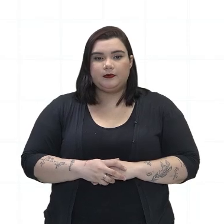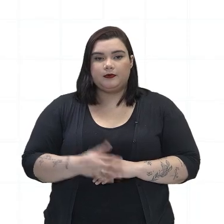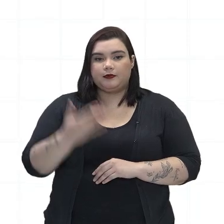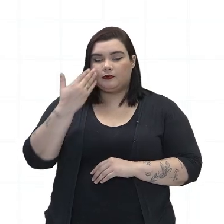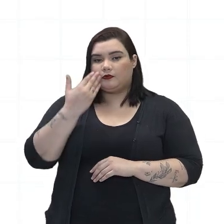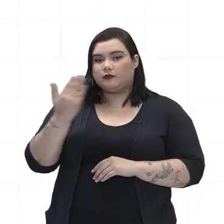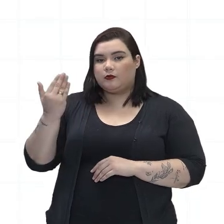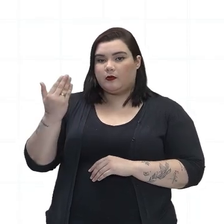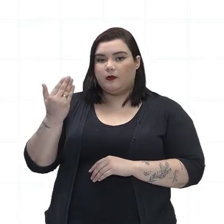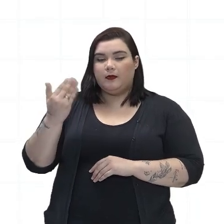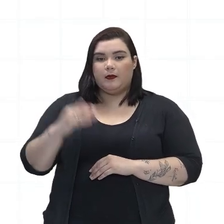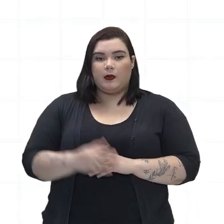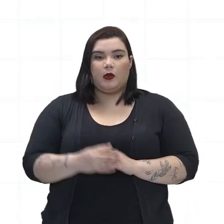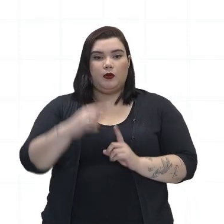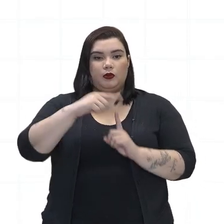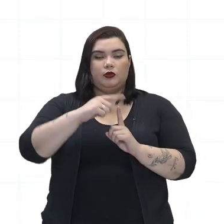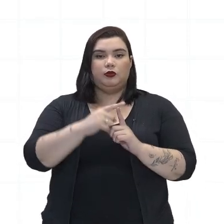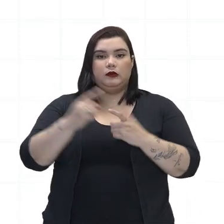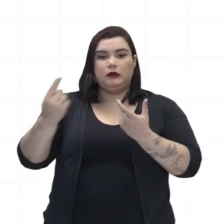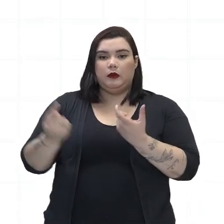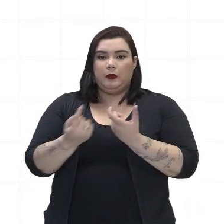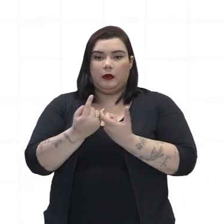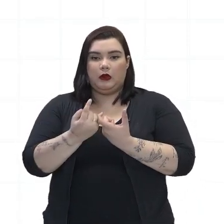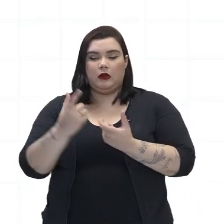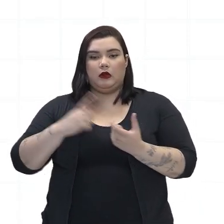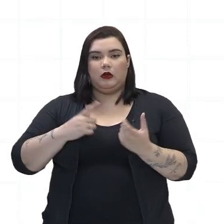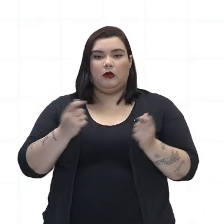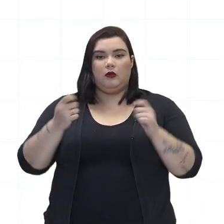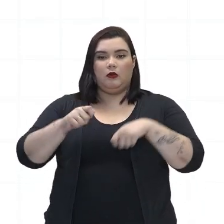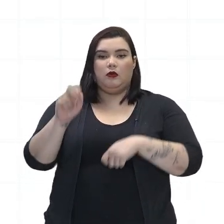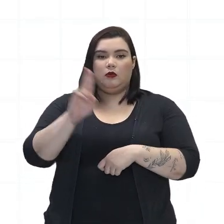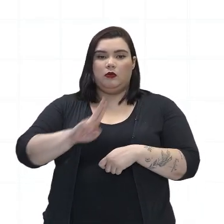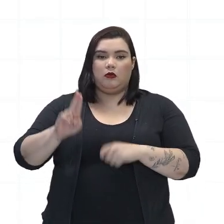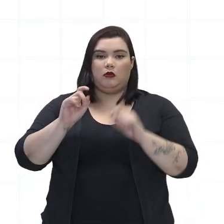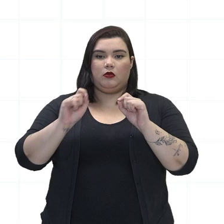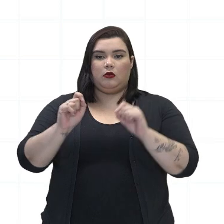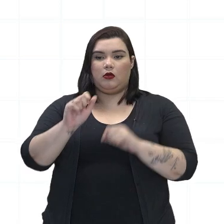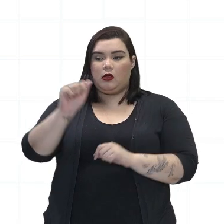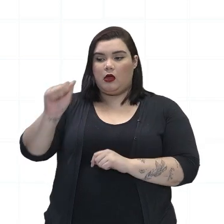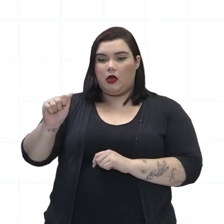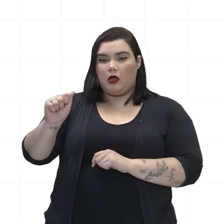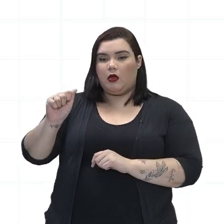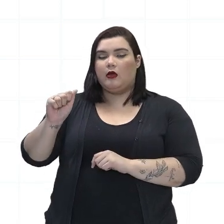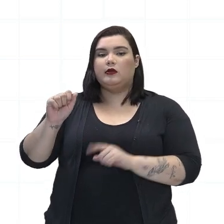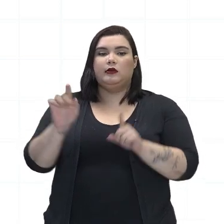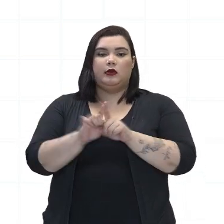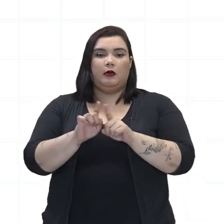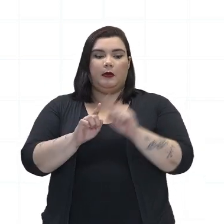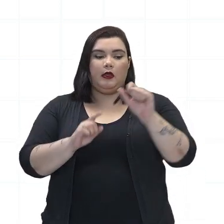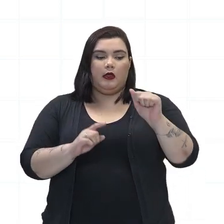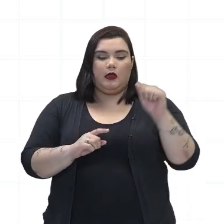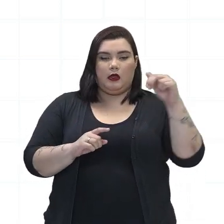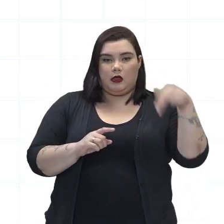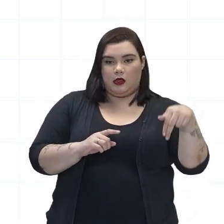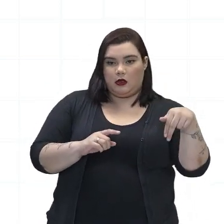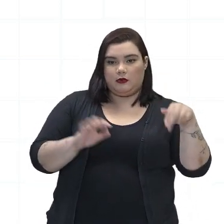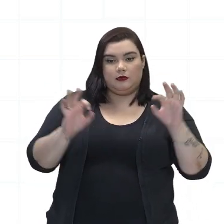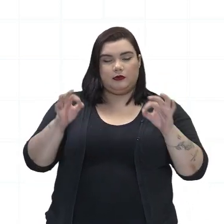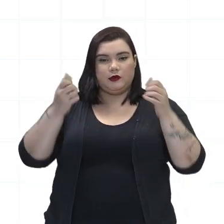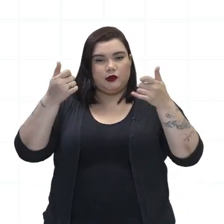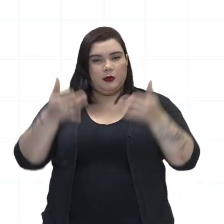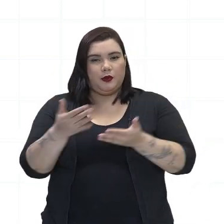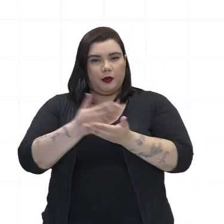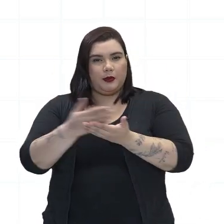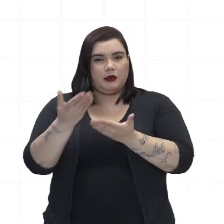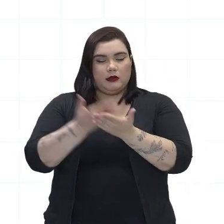go! A forma no singular pode usar os determinantes a e n, como eu já falei, né? O